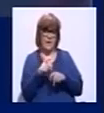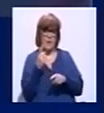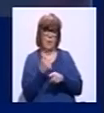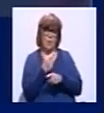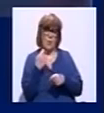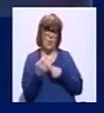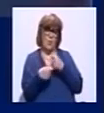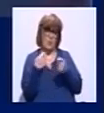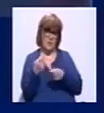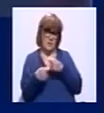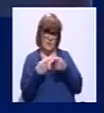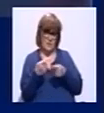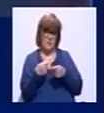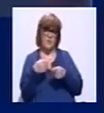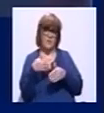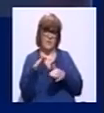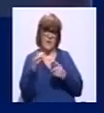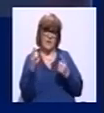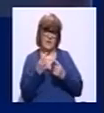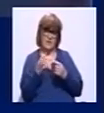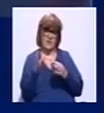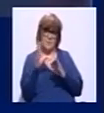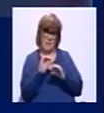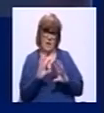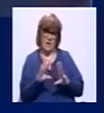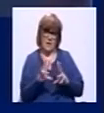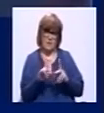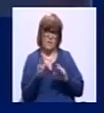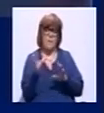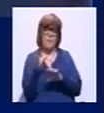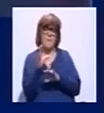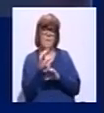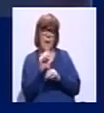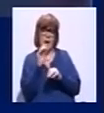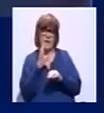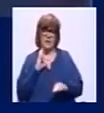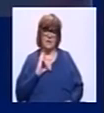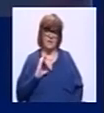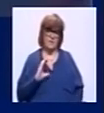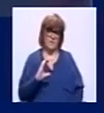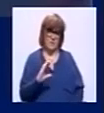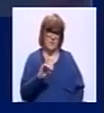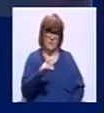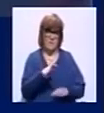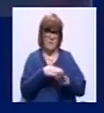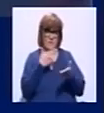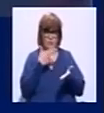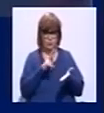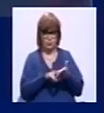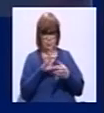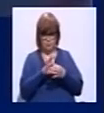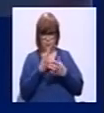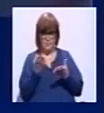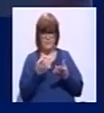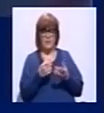comercializável ainda vai exigir um pouco mais de desenvolvimento um pouco mais investimento para formação realidade alunos a